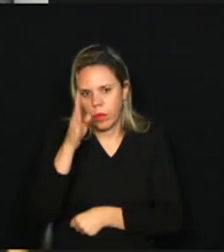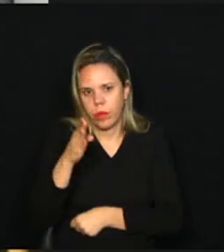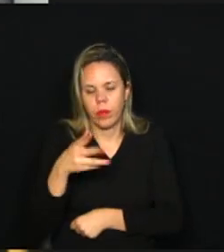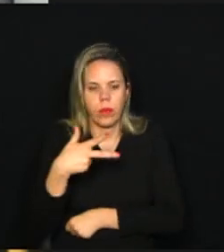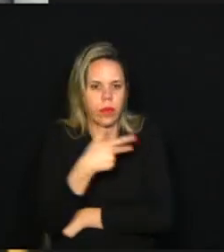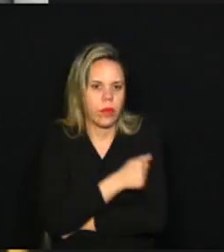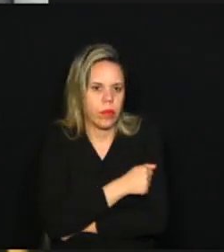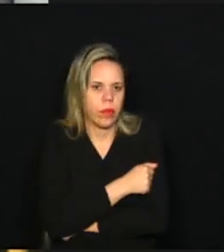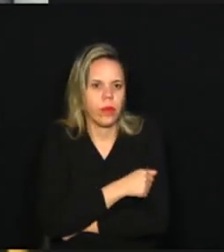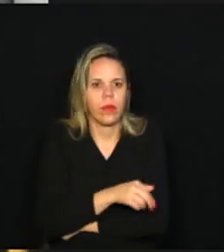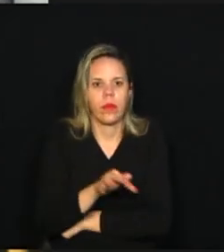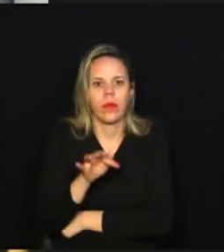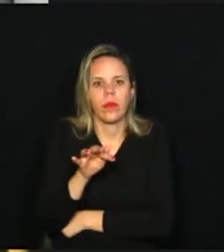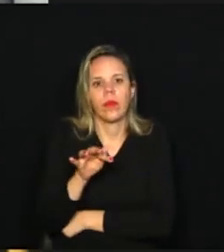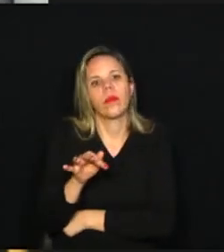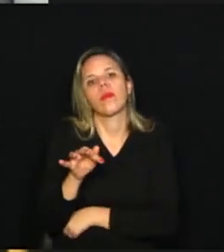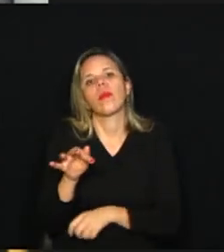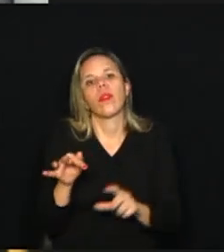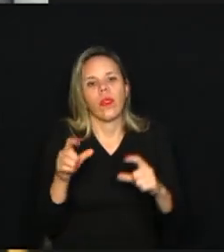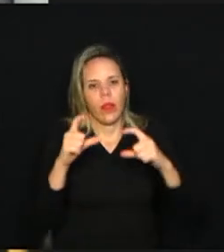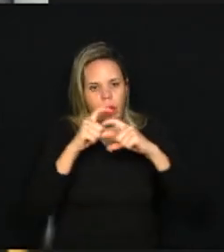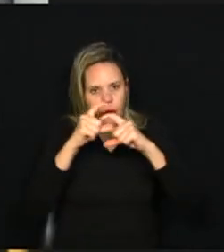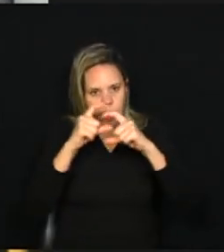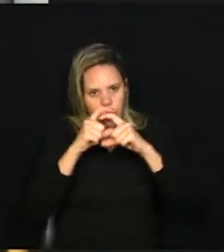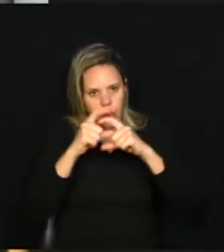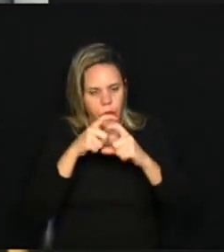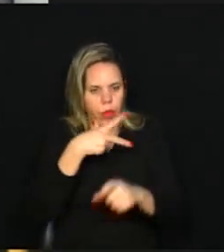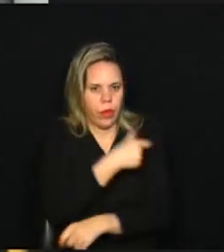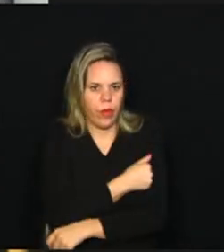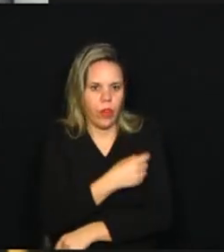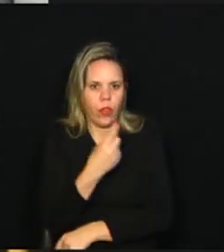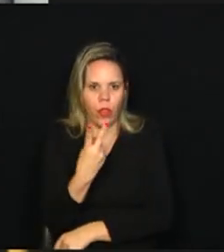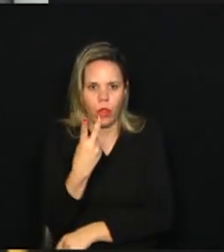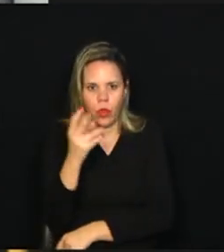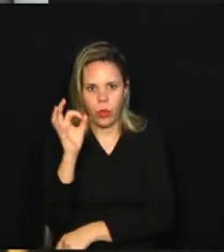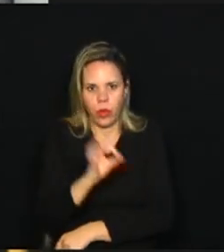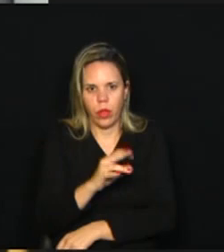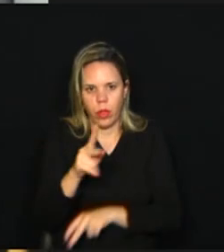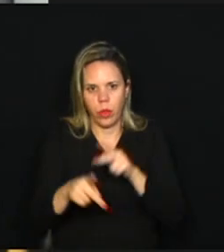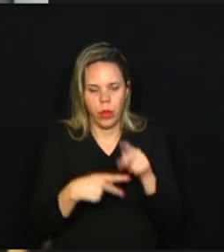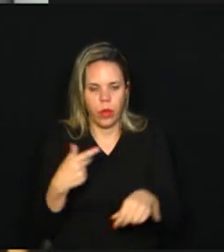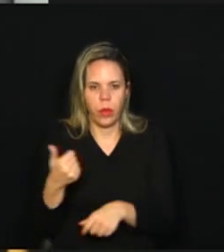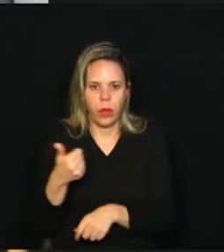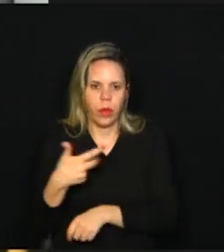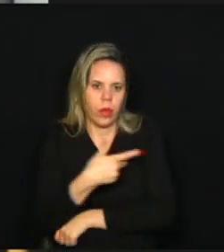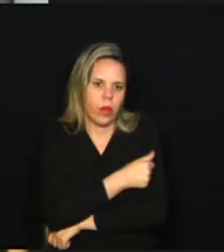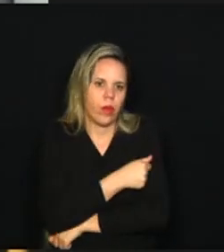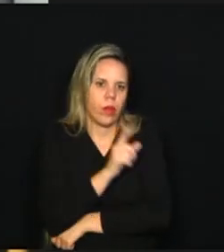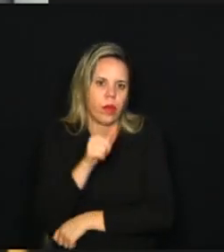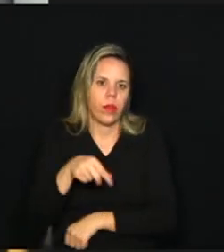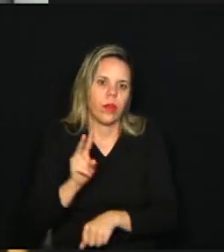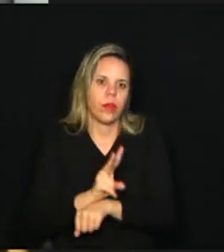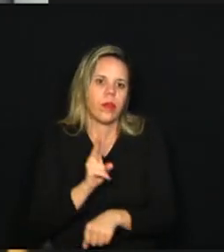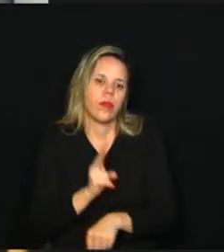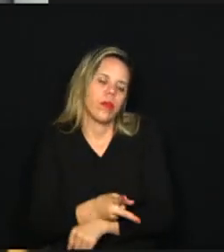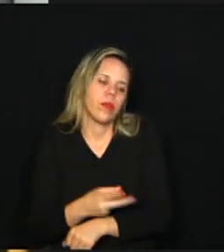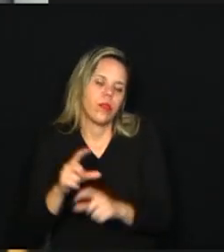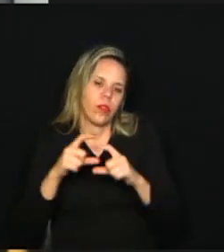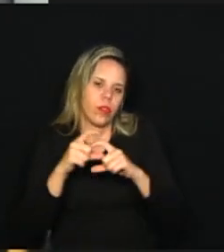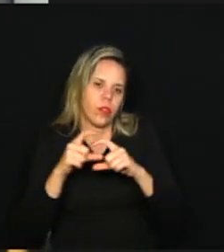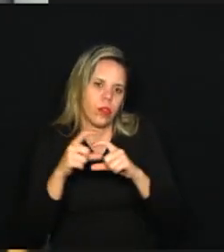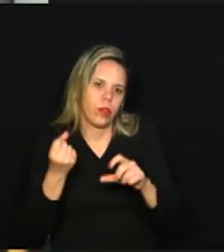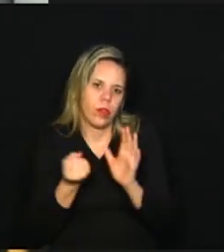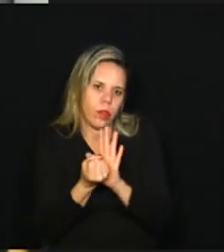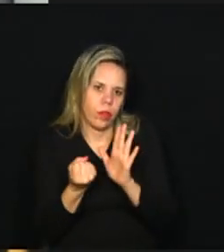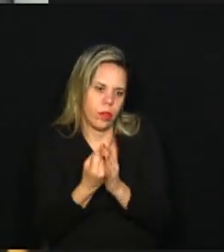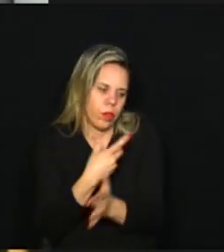da Pfizer, que, se eu não estou enganado, a gente só tem 2% vacinados, que a primeira dose já confere alguma proteção, né? E se a gente